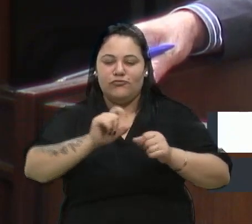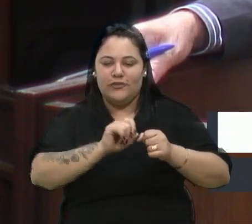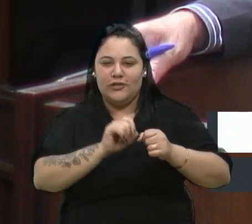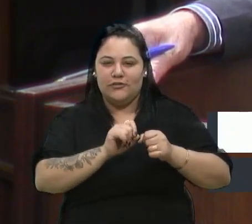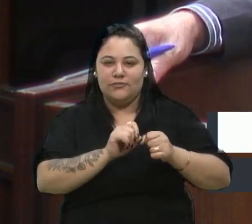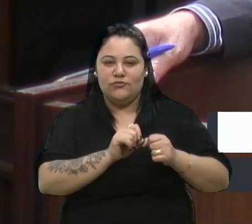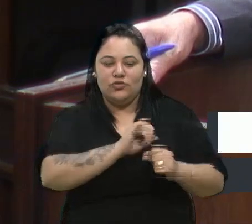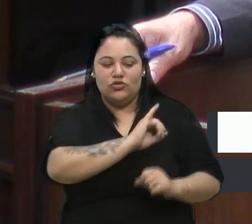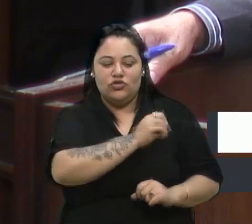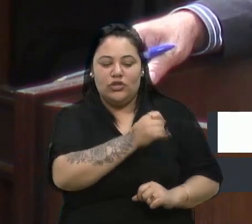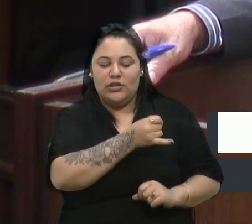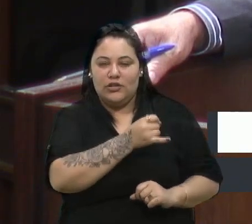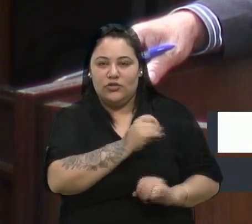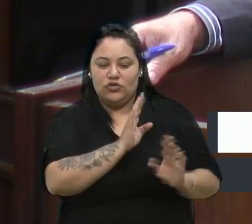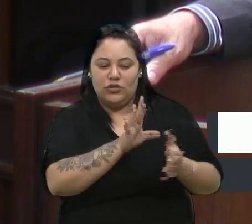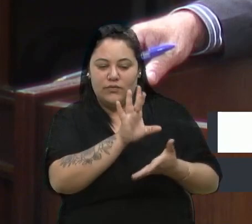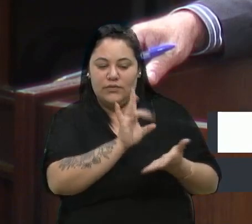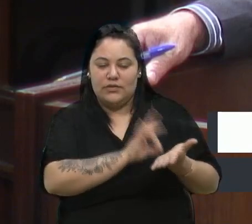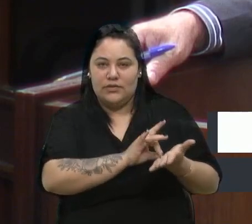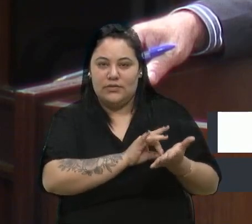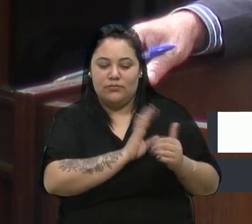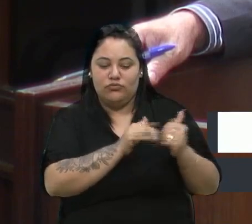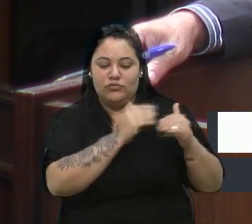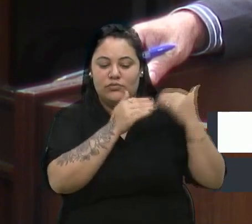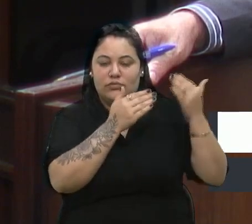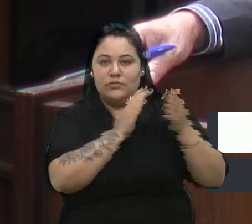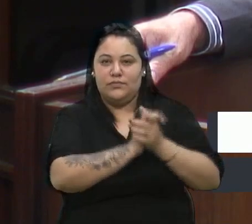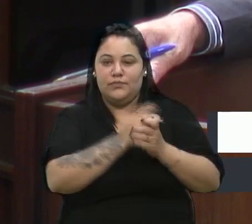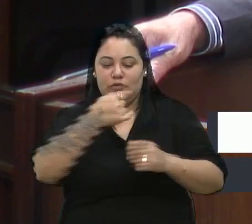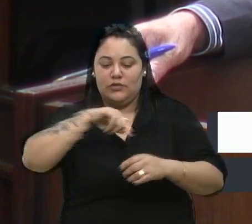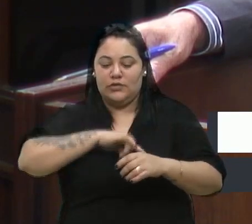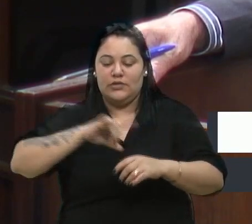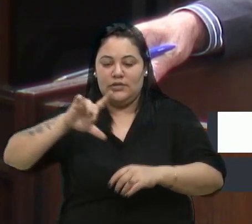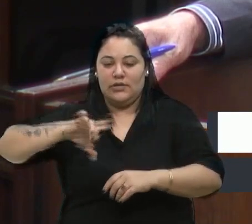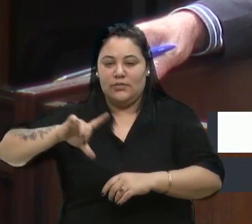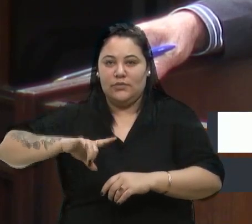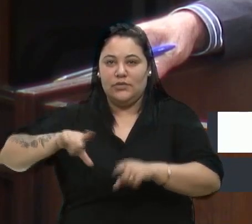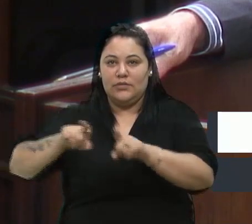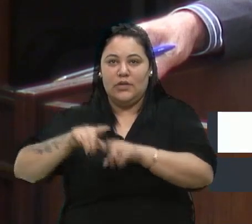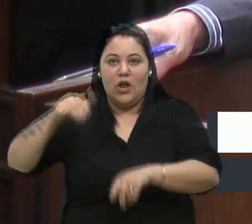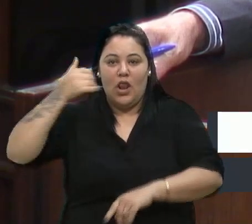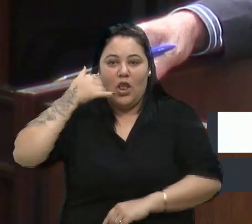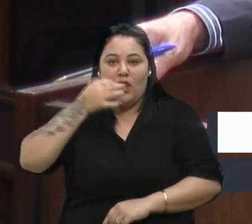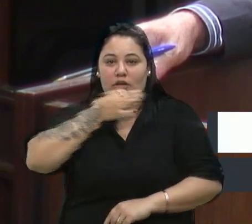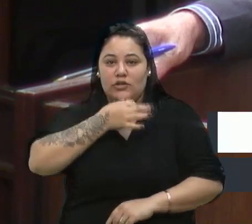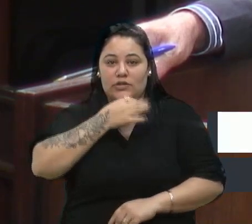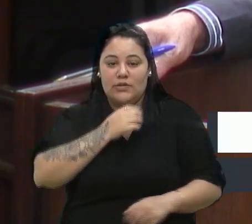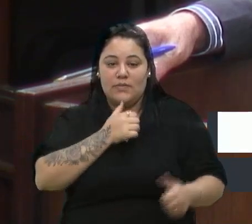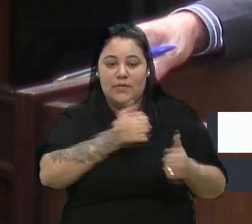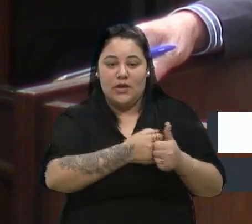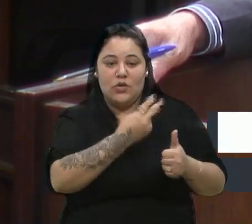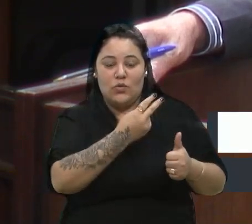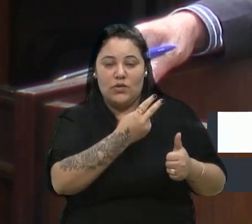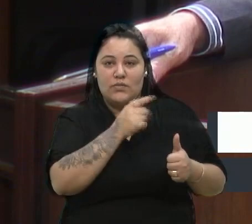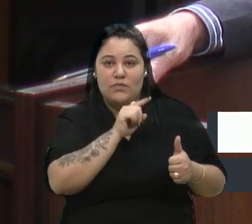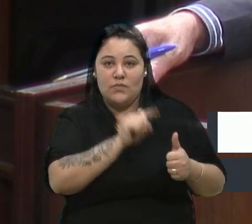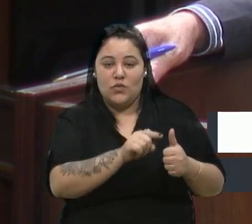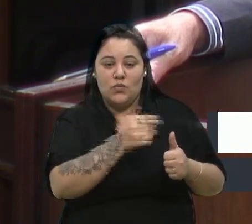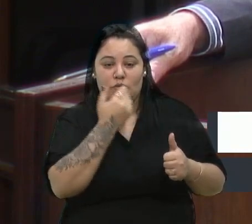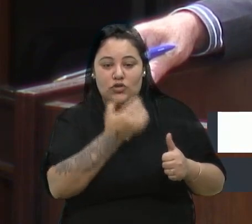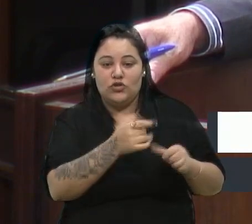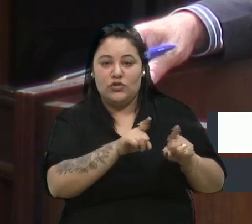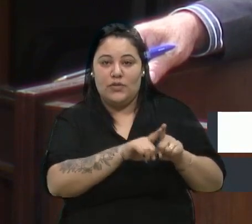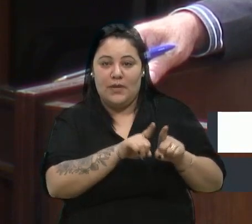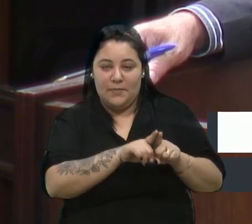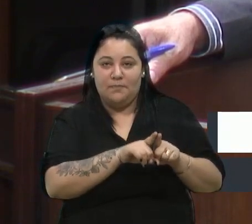Janeiro deve estar aí funcionando, né? Nós temos no Alô Caxias perto de 2.000 solicitações. Agradecer